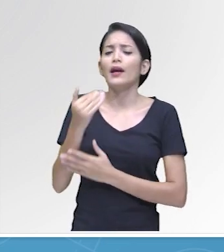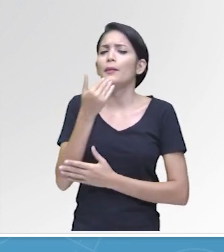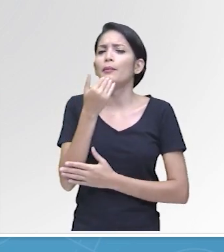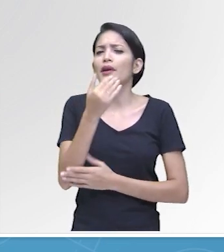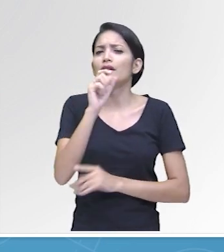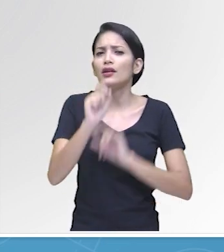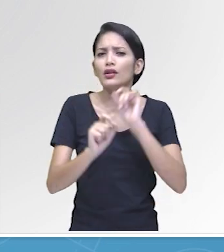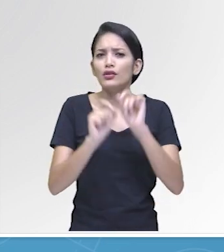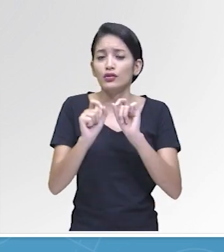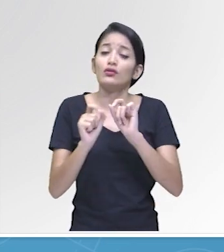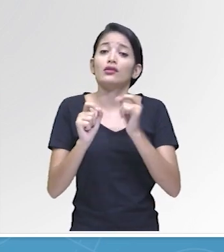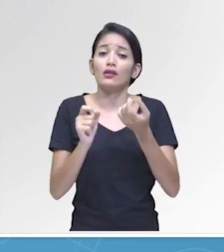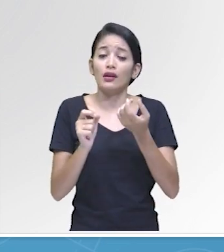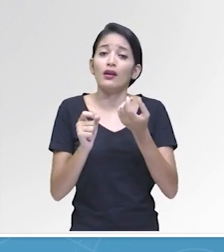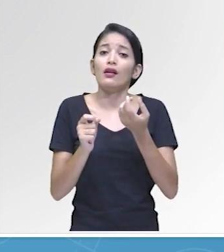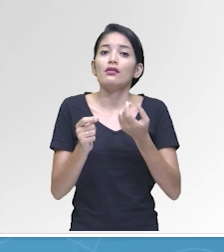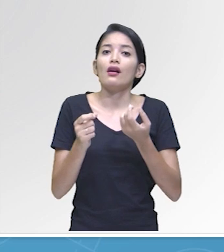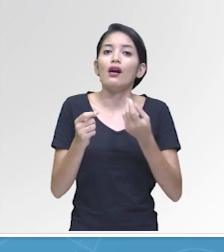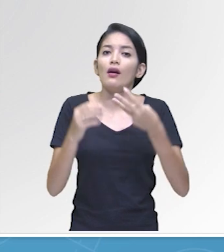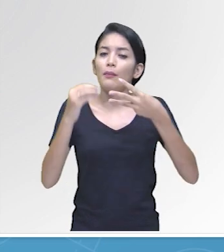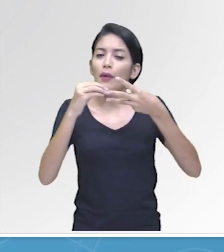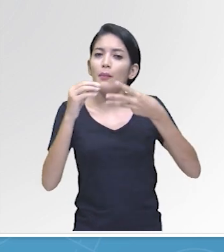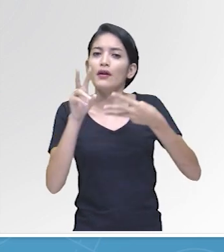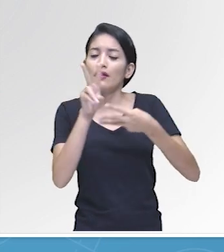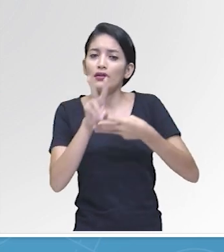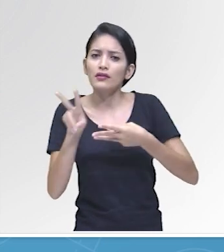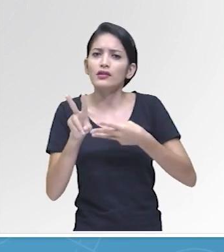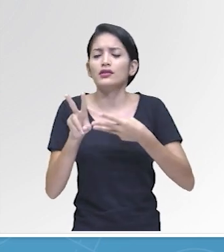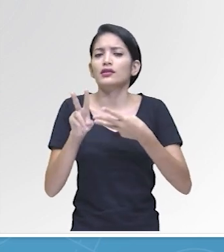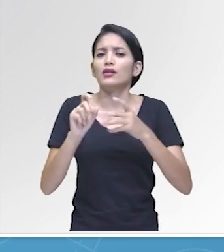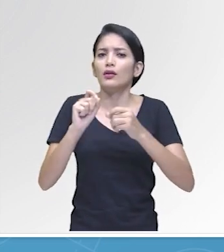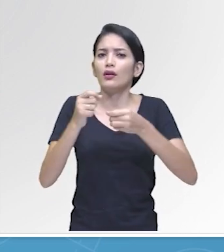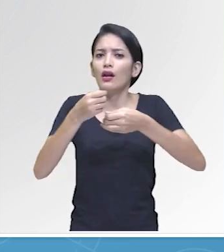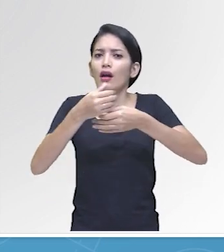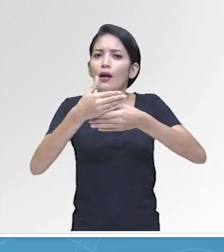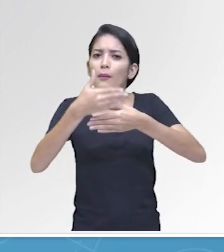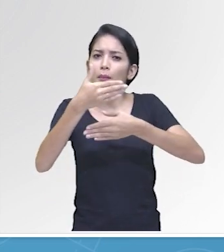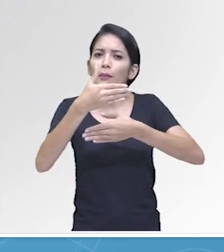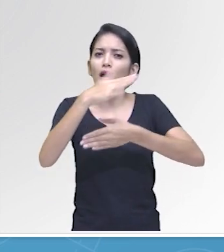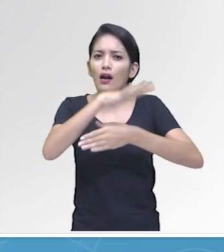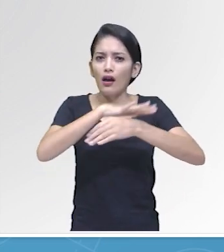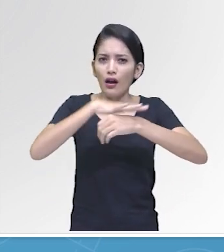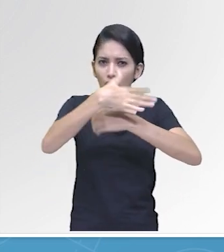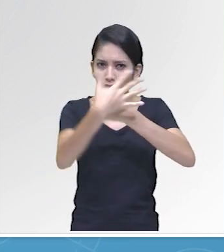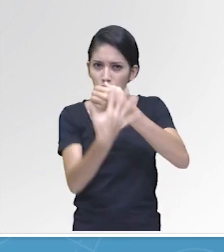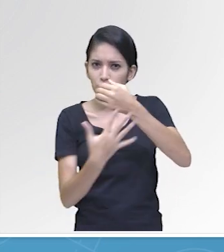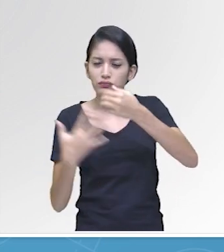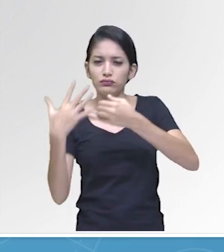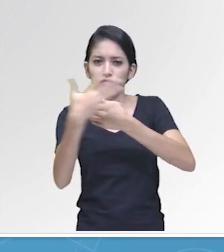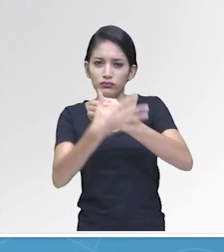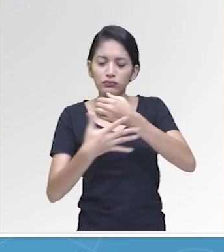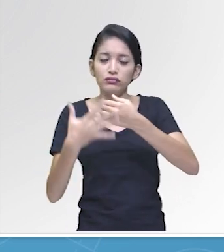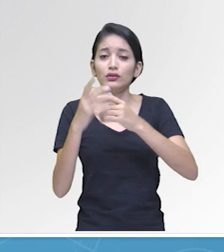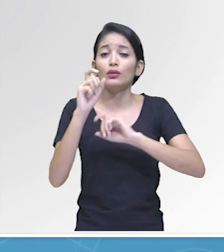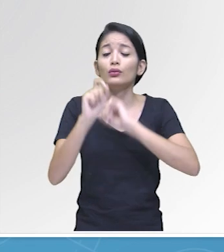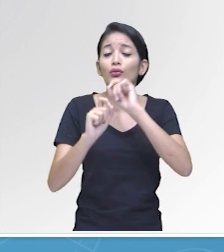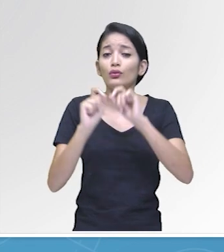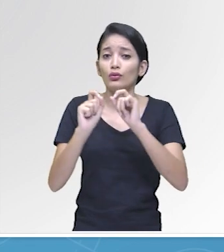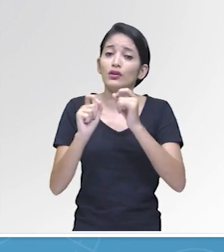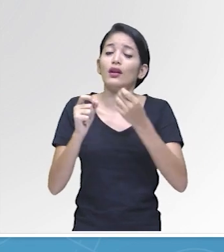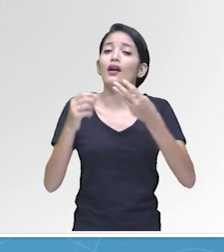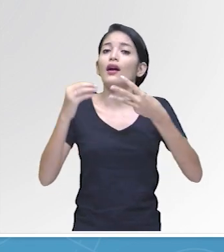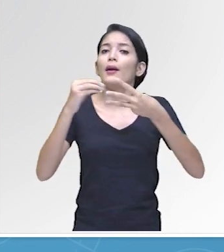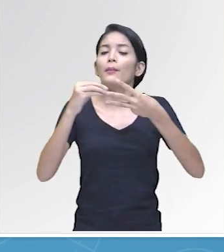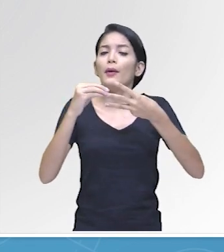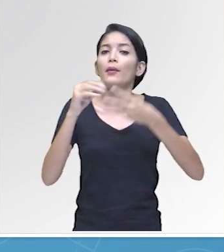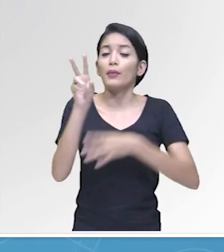na vegetal você identifique parede celular e plastos. Então nós vimos aí que a célula